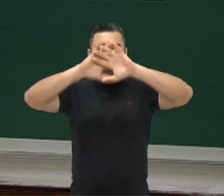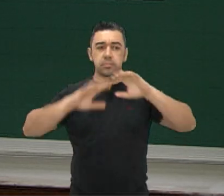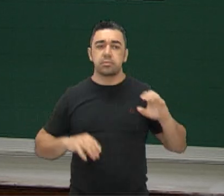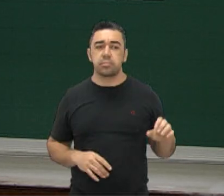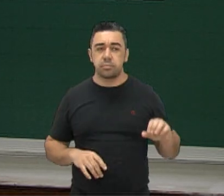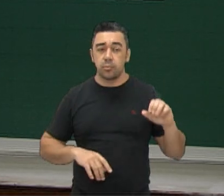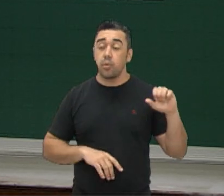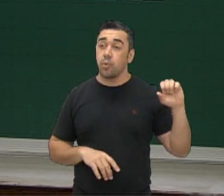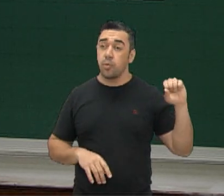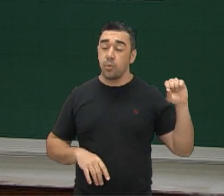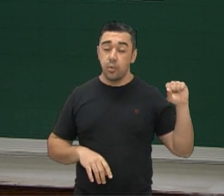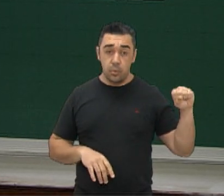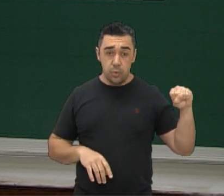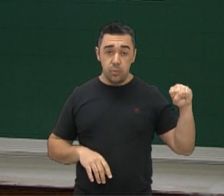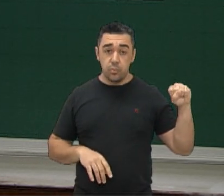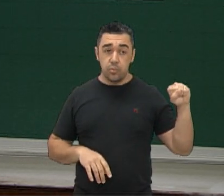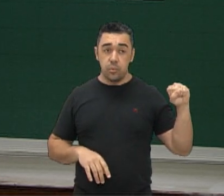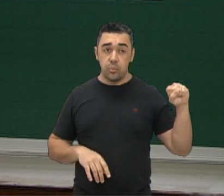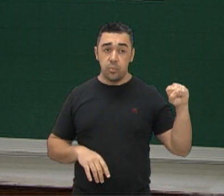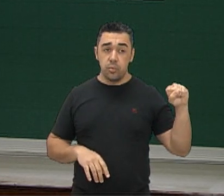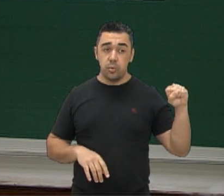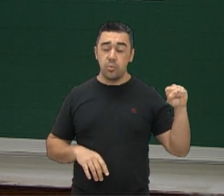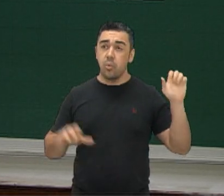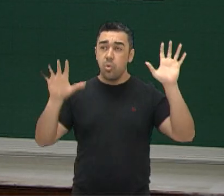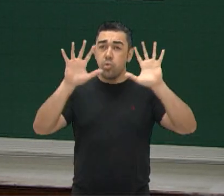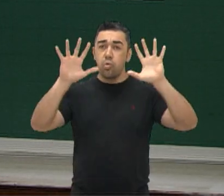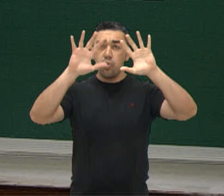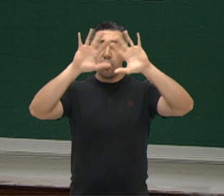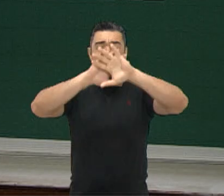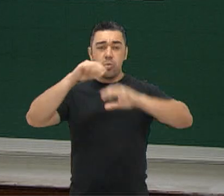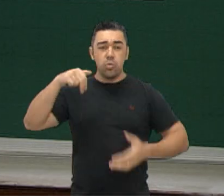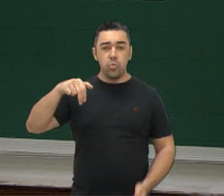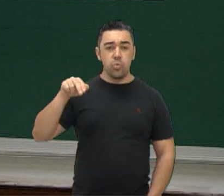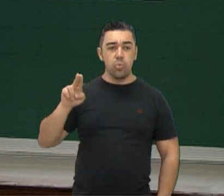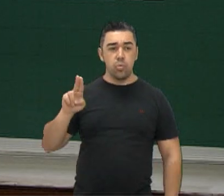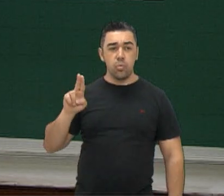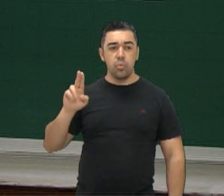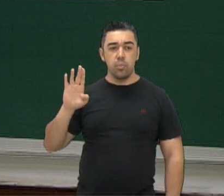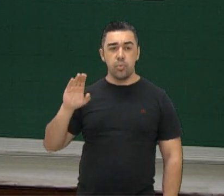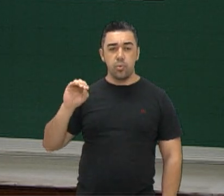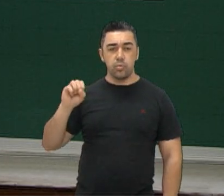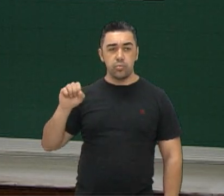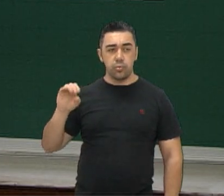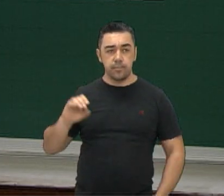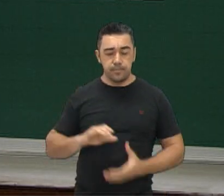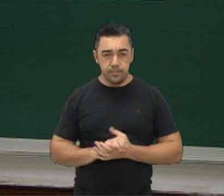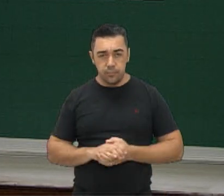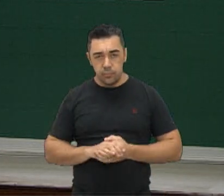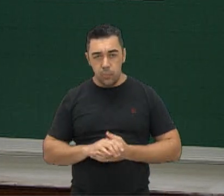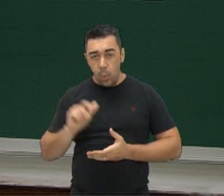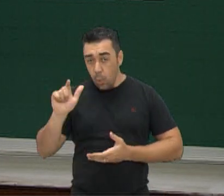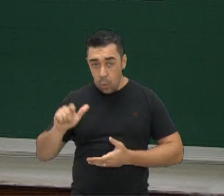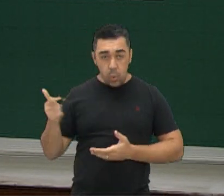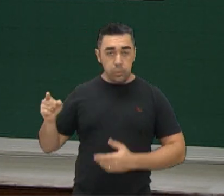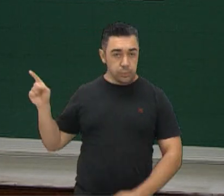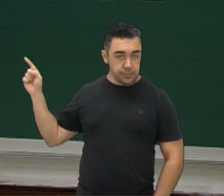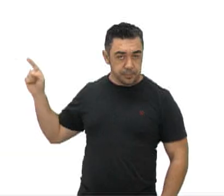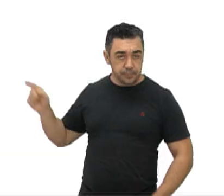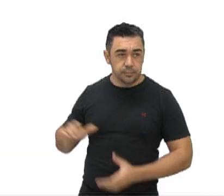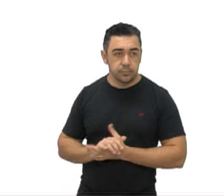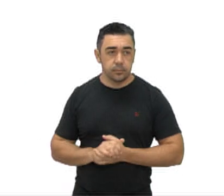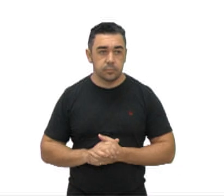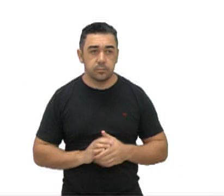nublado, coberto com nuvens. Ele está nuboso, está nublado. Outras formas de expressar como está o